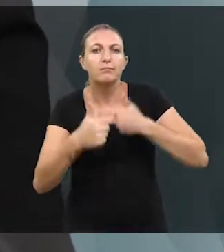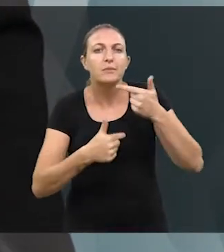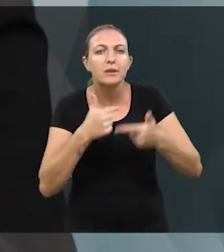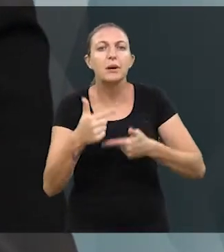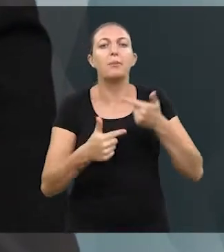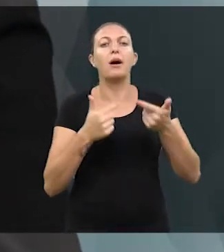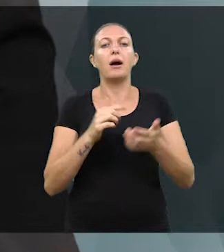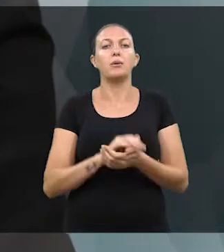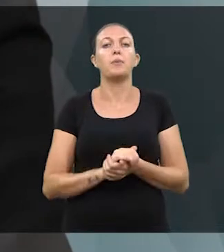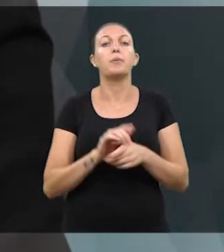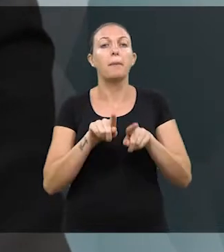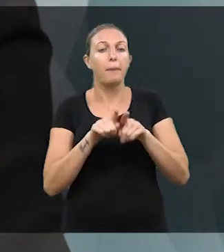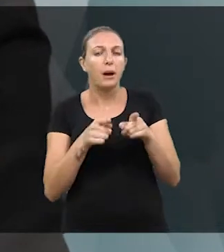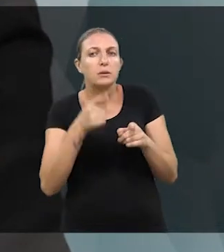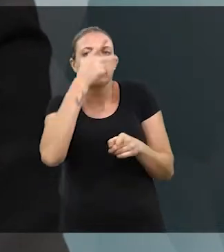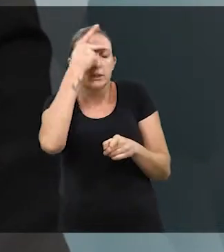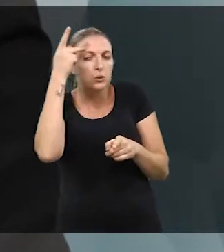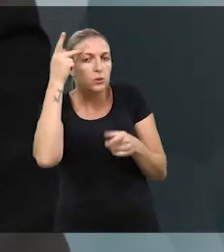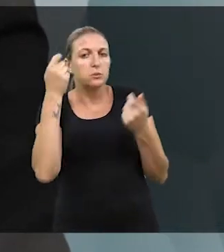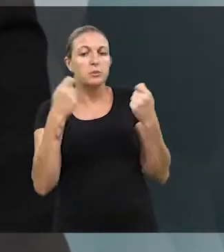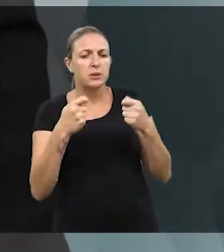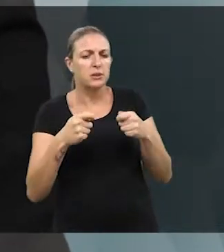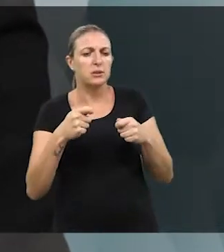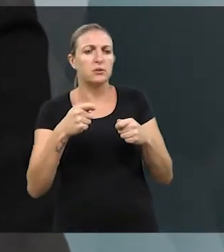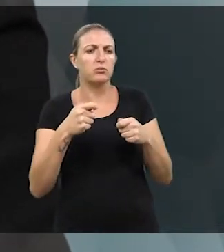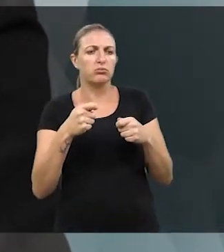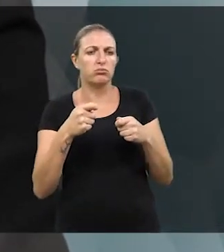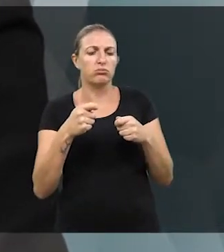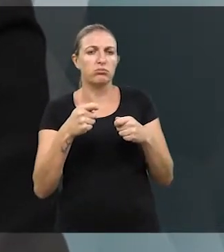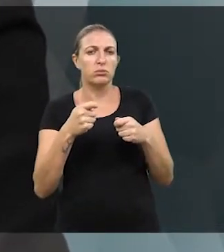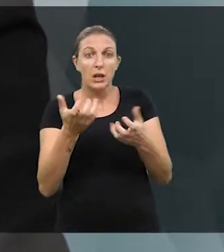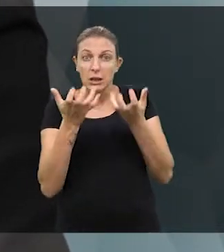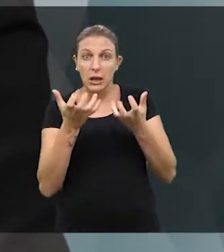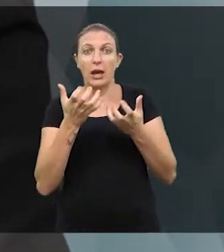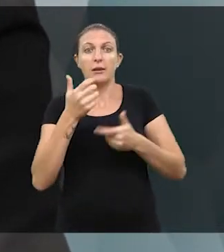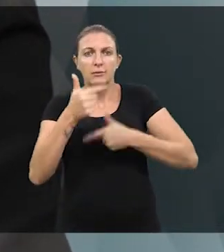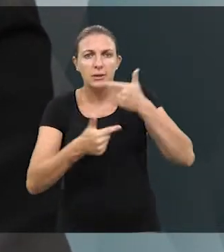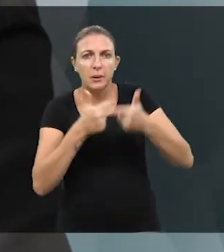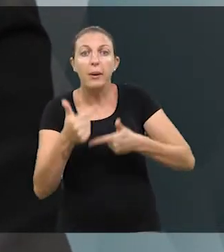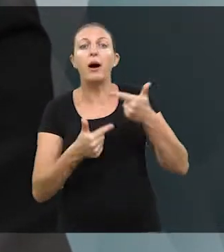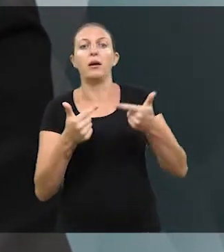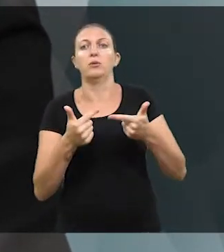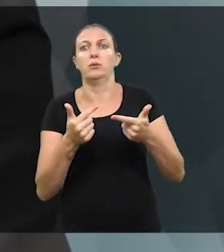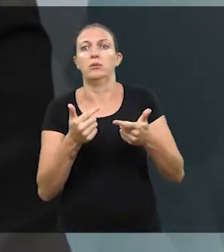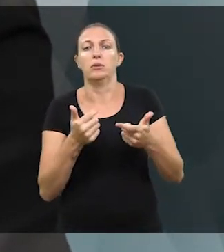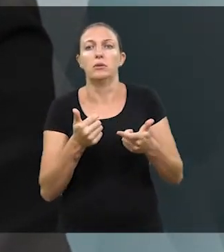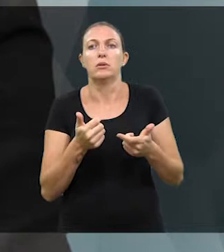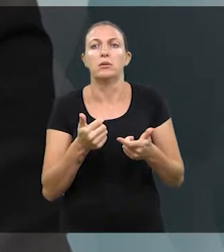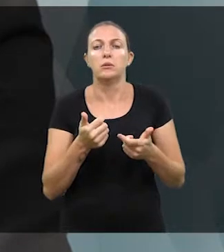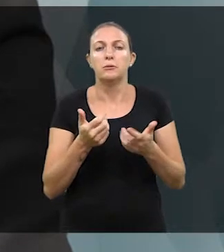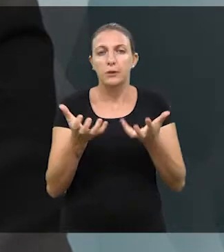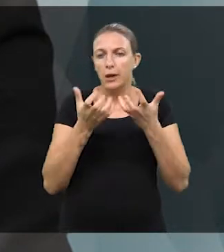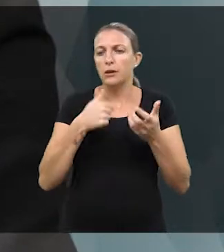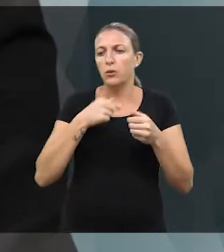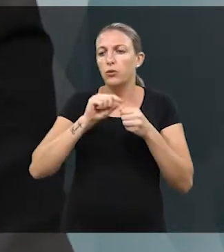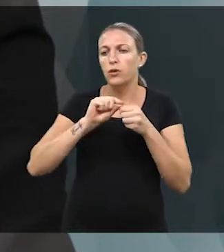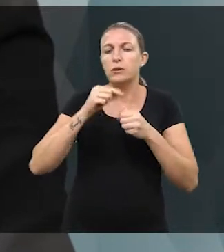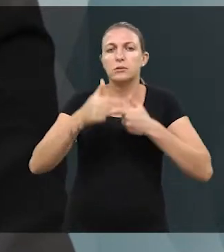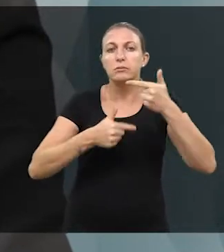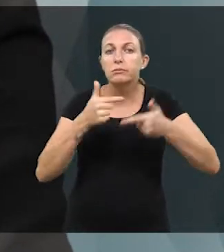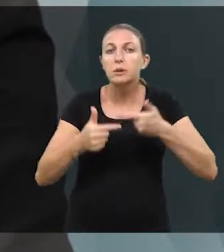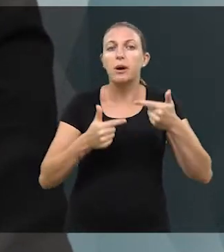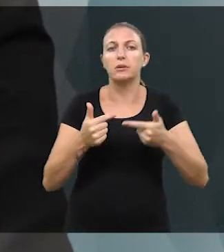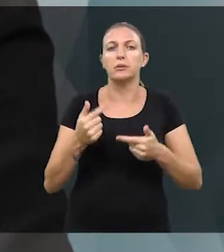realmente que valeu a pena votar nele isso não vai se repetir então isso eu tenho bem bem ciente comigo então esses dois